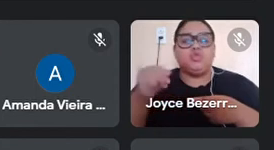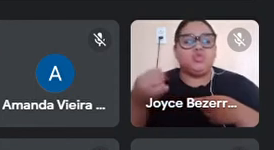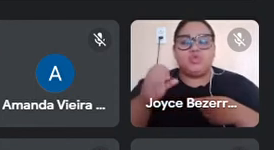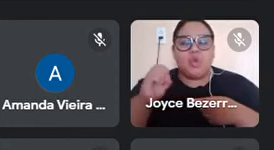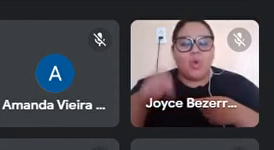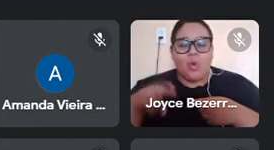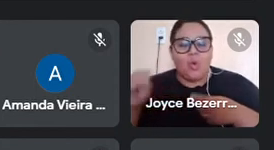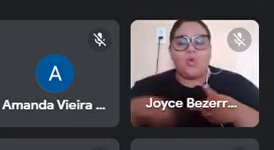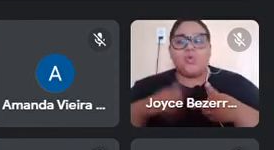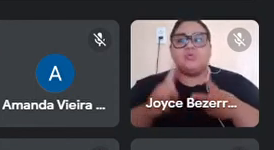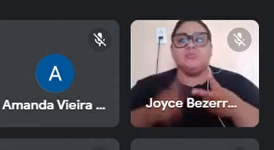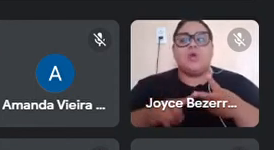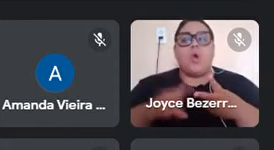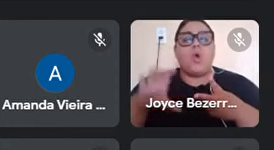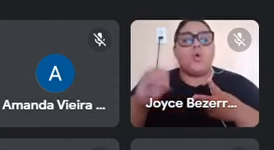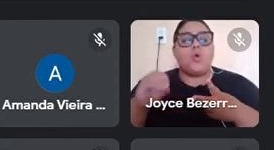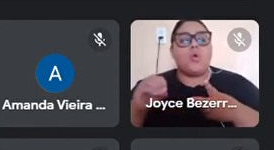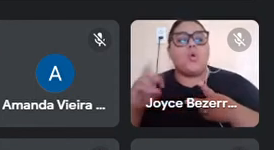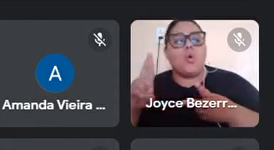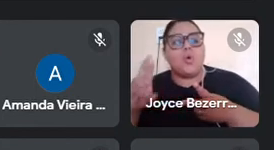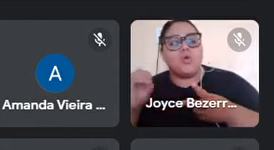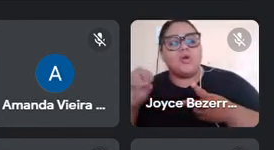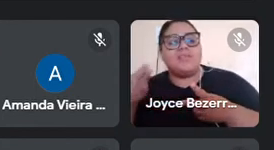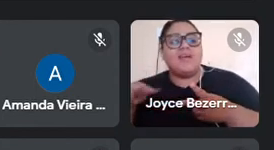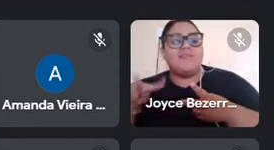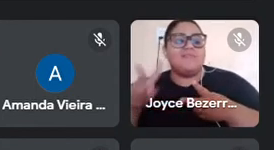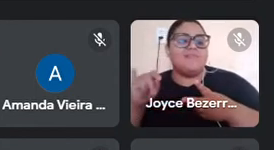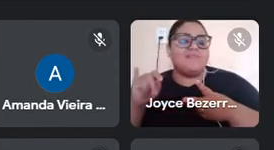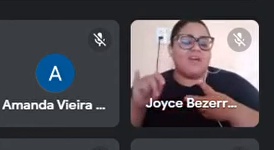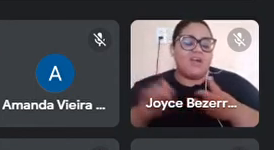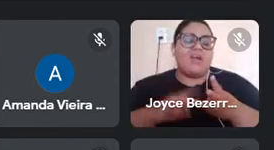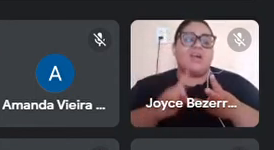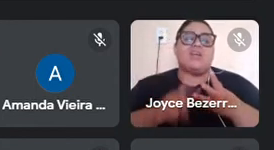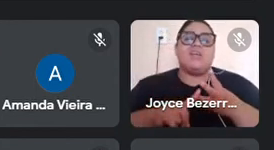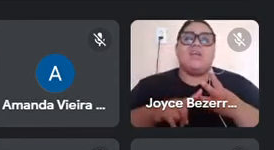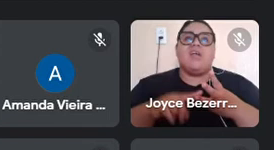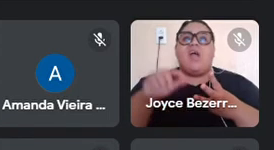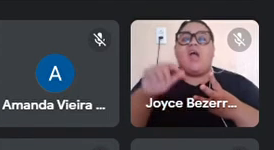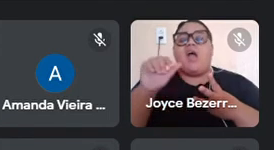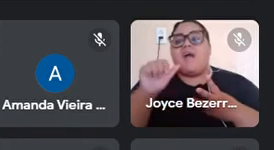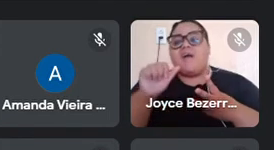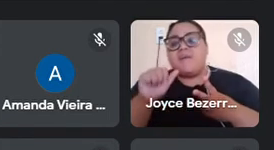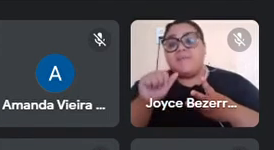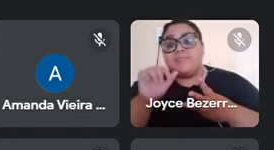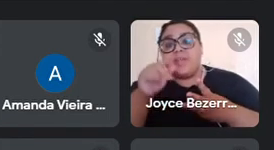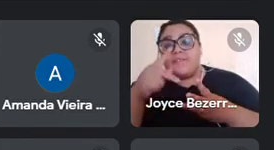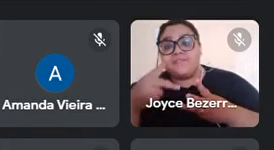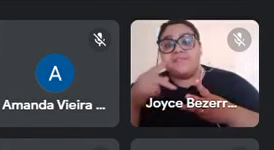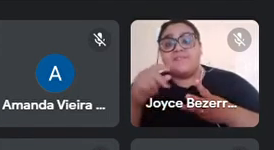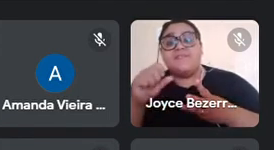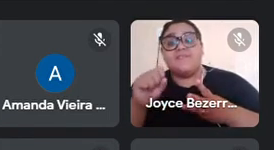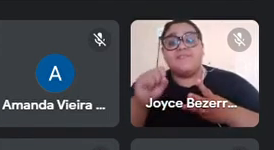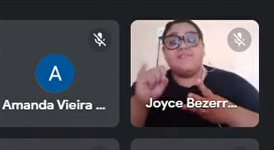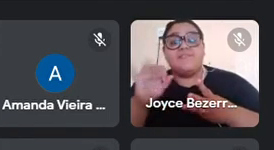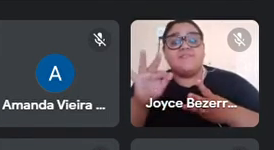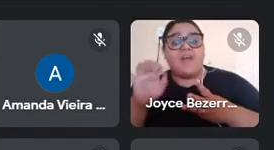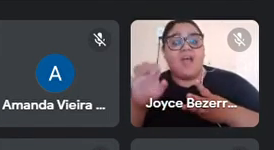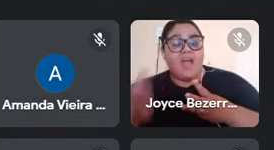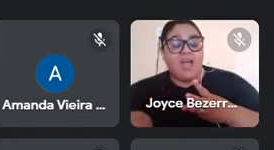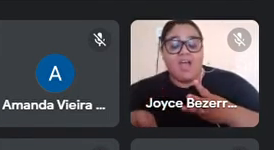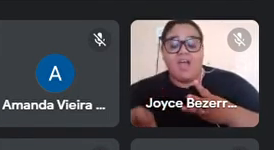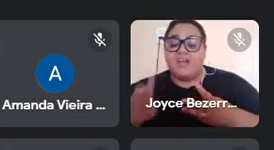Coronavac, a AstraZeneca, a Pfizer, tem a Sputnik, né, que não foi autorizada aqui no Brasil